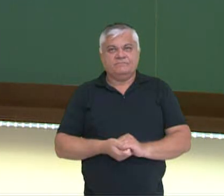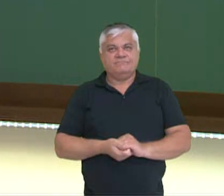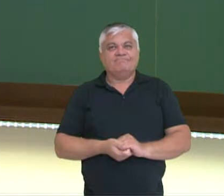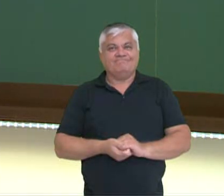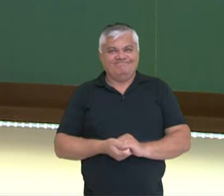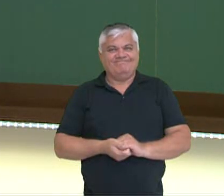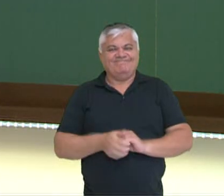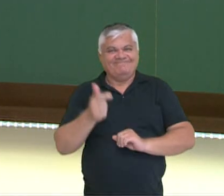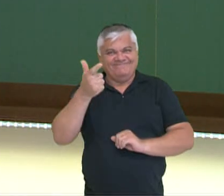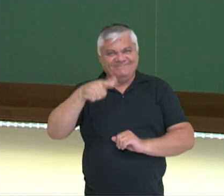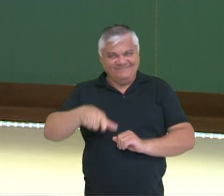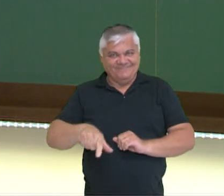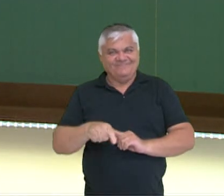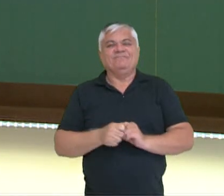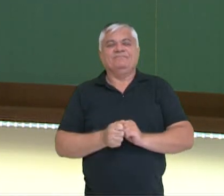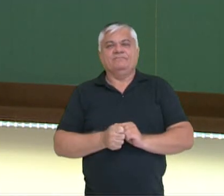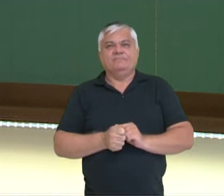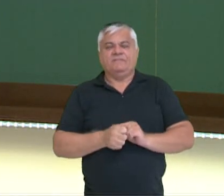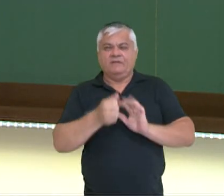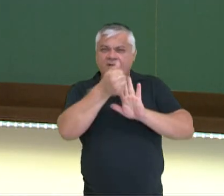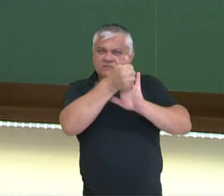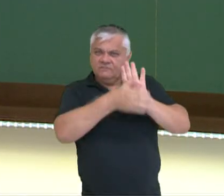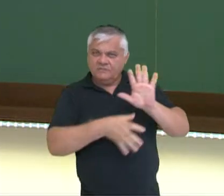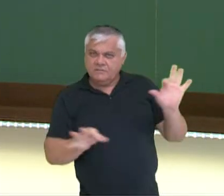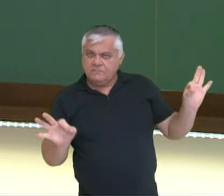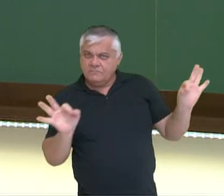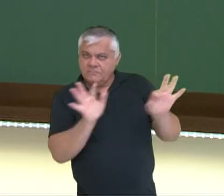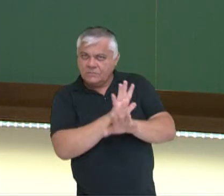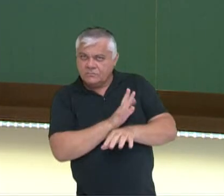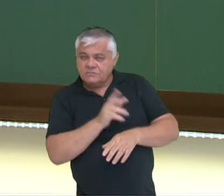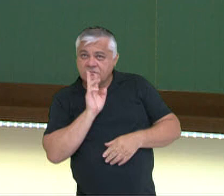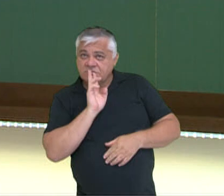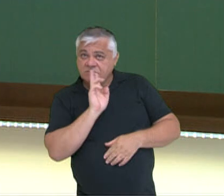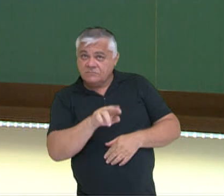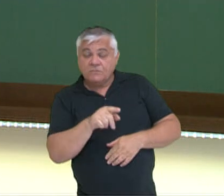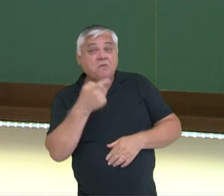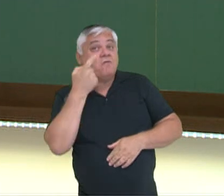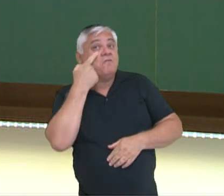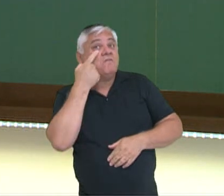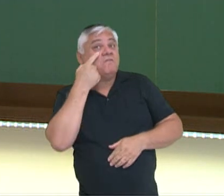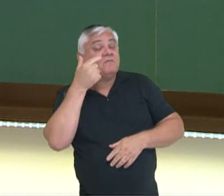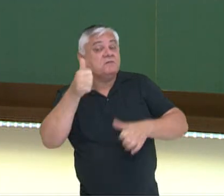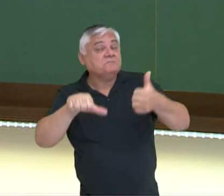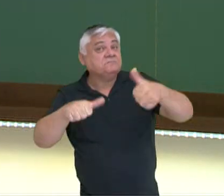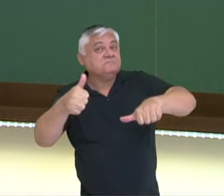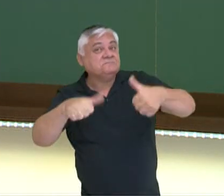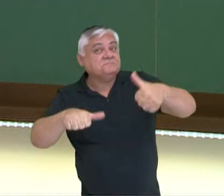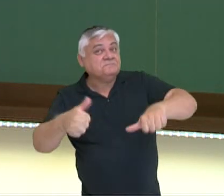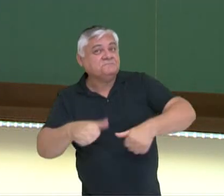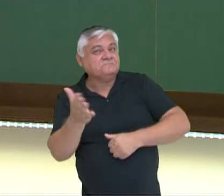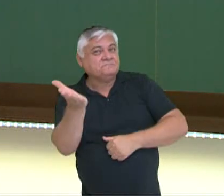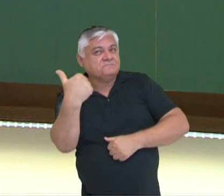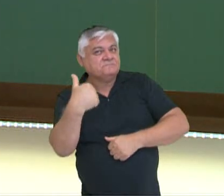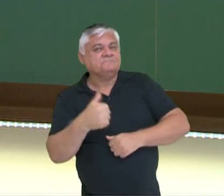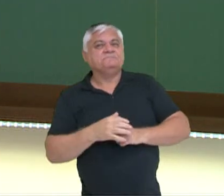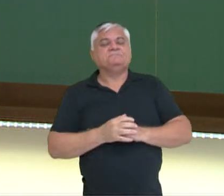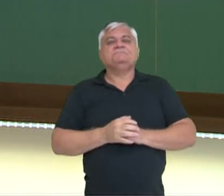Voltamos. Exercício pronto. Resposta a ser conferida. Vamos lá, comigo aqui, ó.